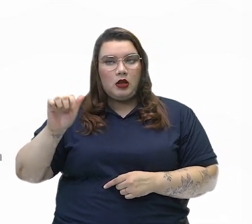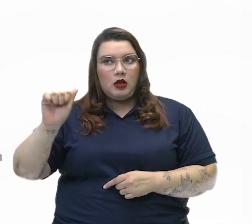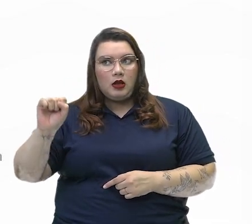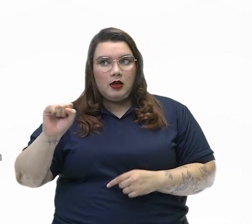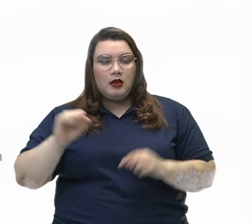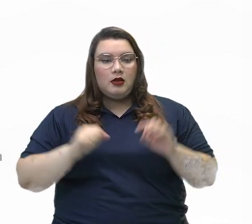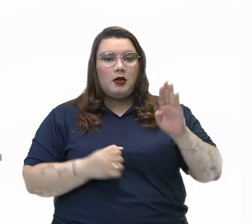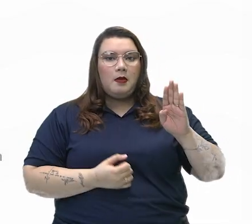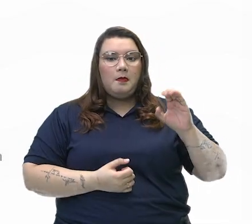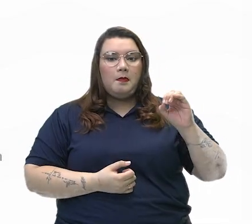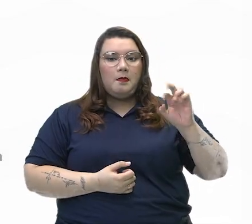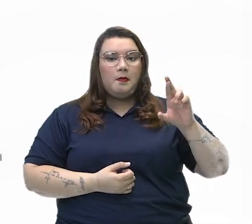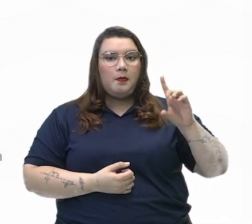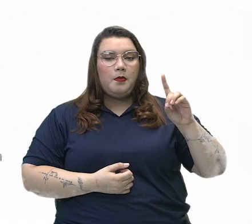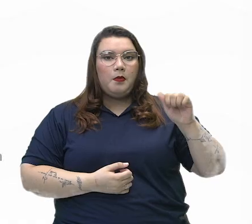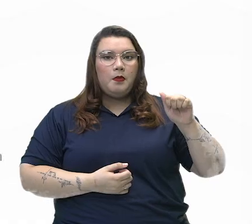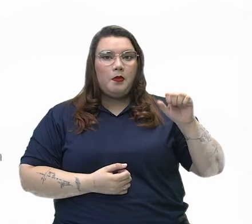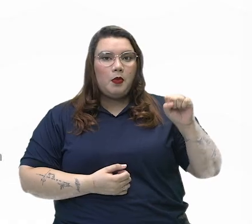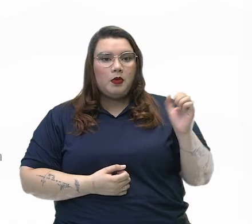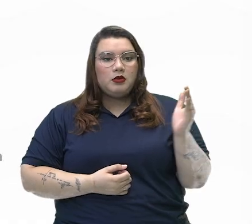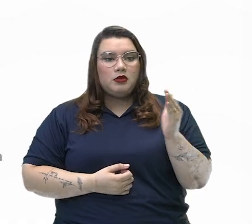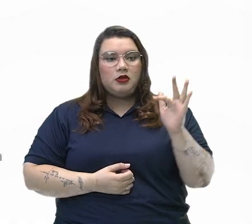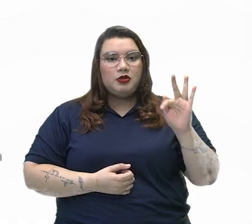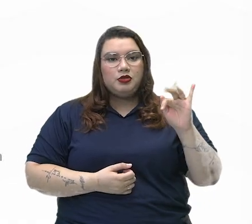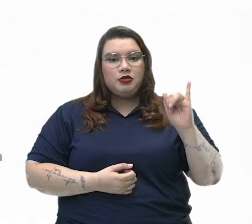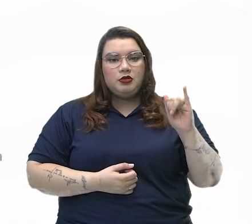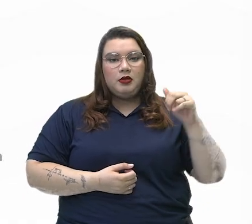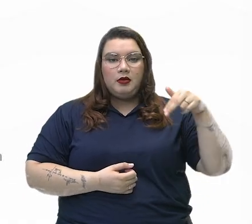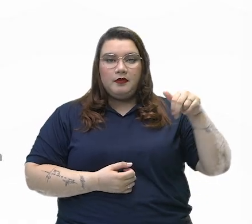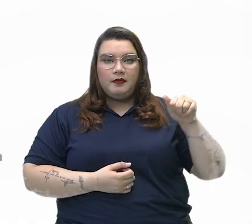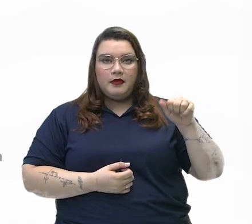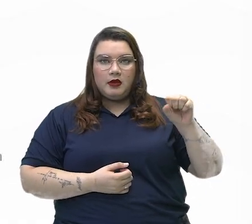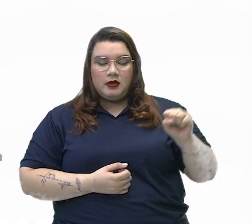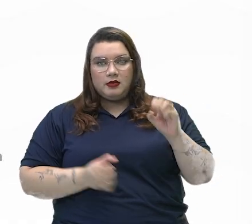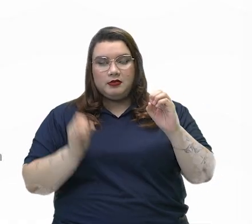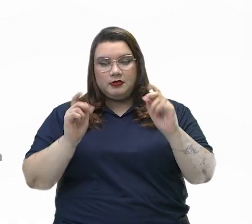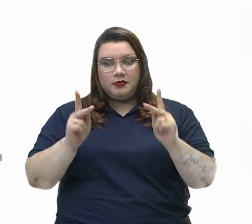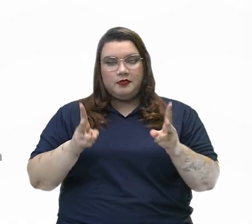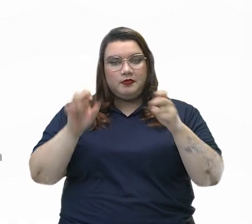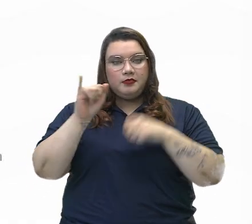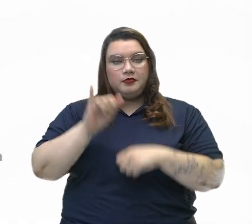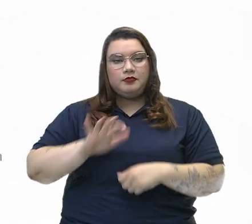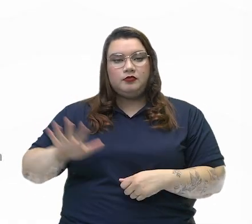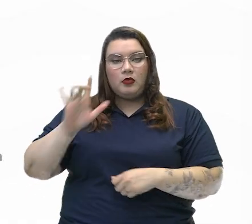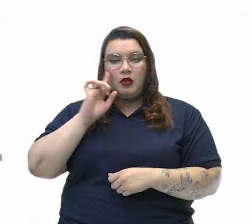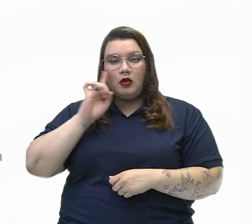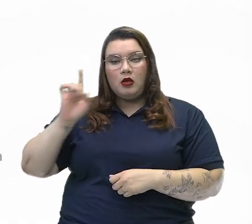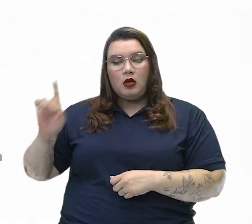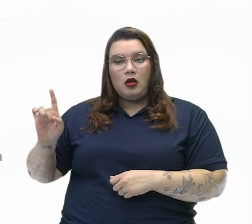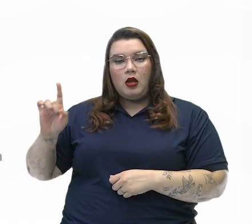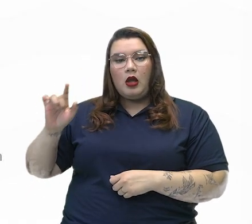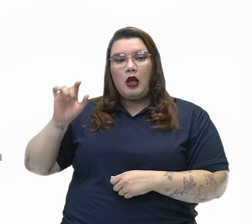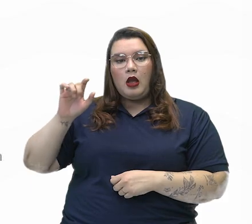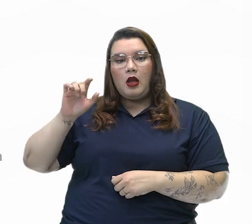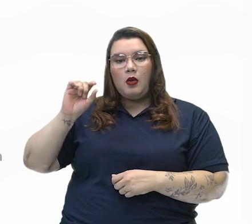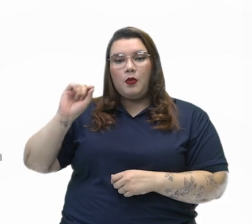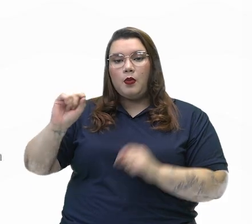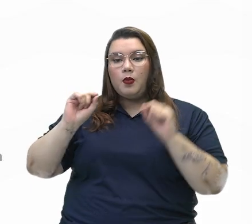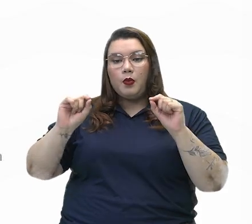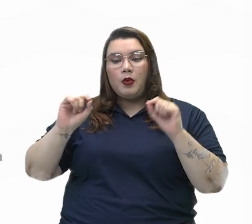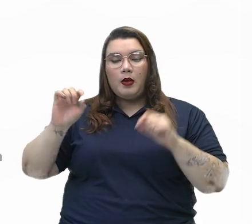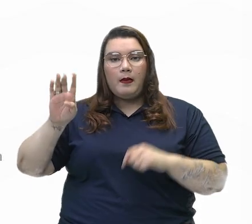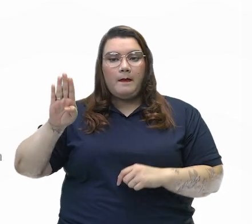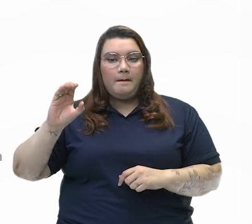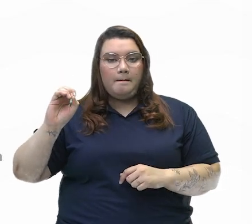lentes de bordas finas, como você vê aí na nossa imagem. Olha aí, uma lente de borda fina é